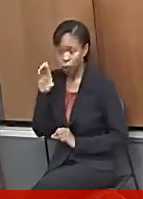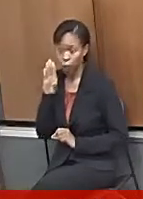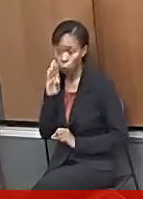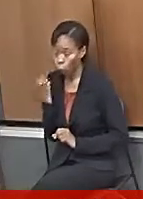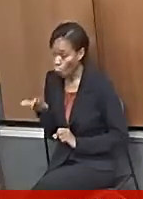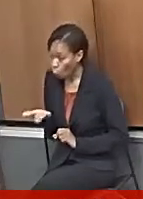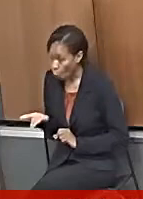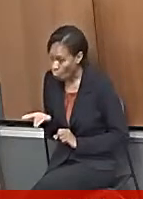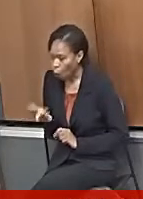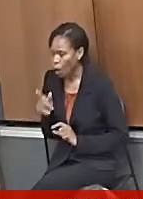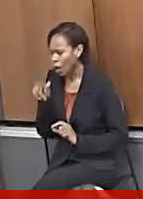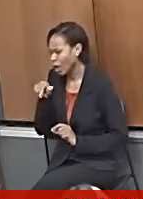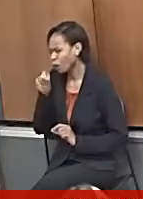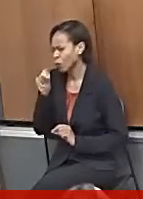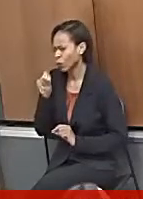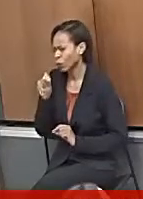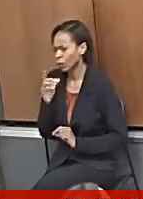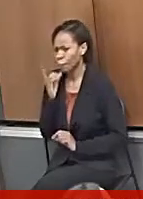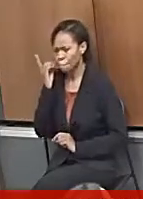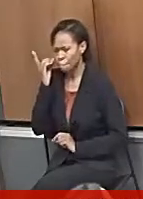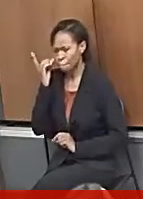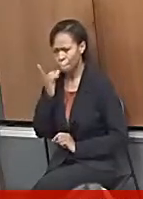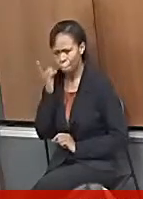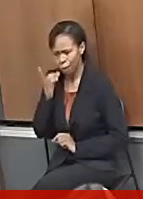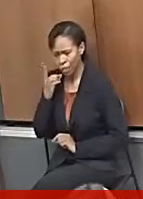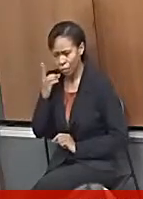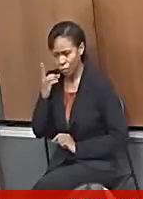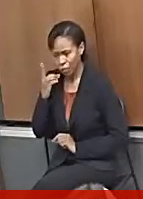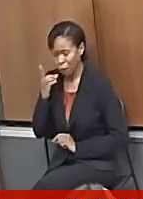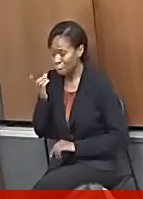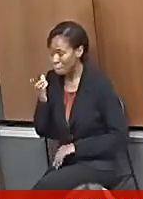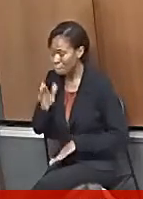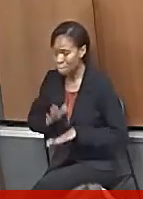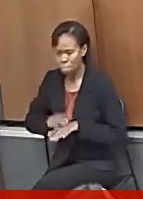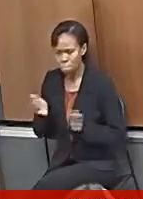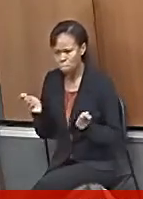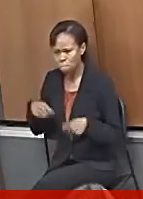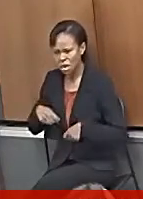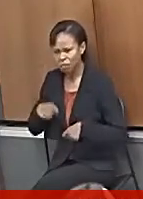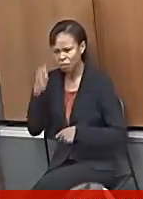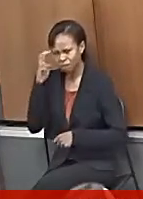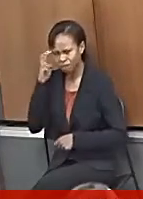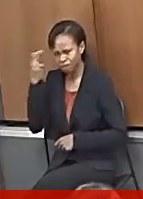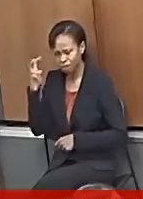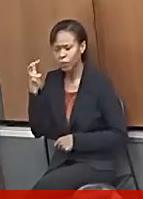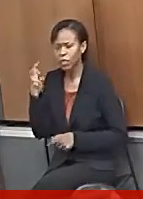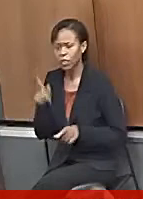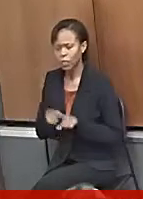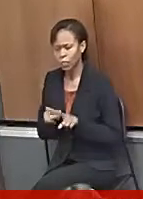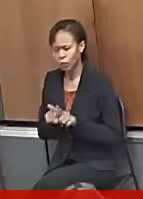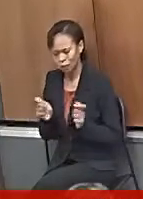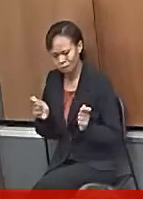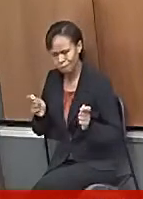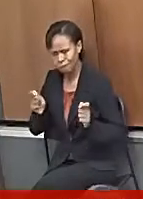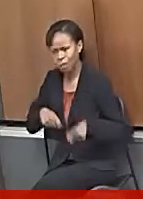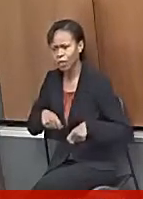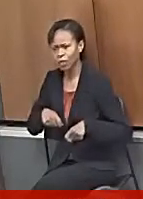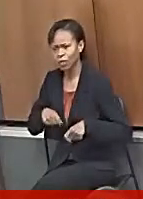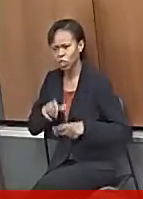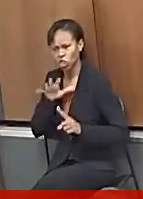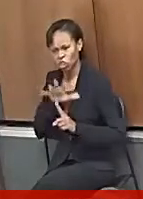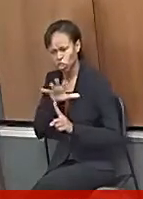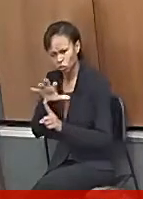a pessoa o deputado com a maior capacidade intelectual e com maior capacidade de